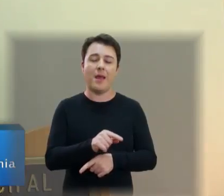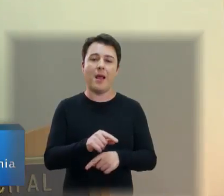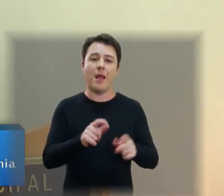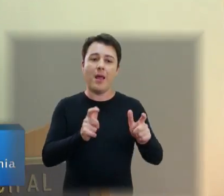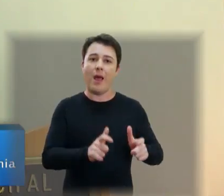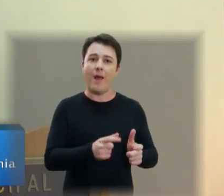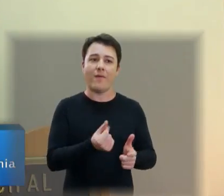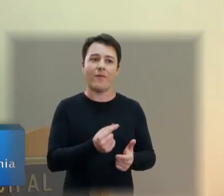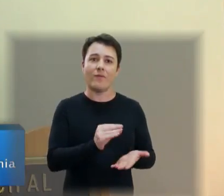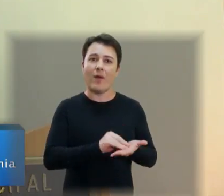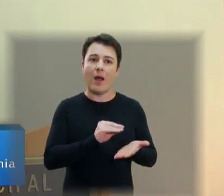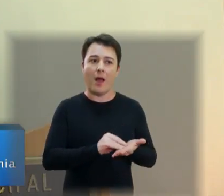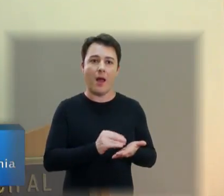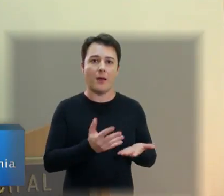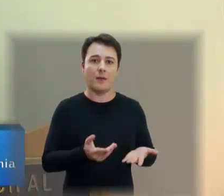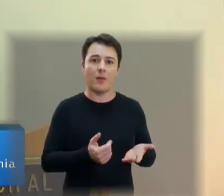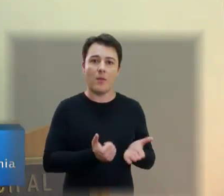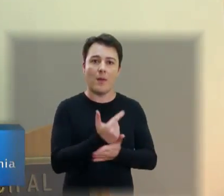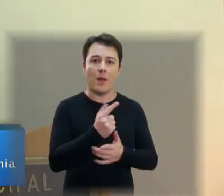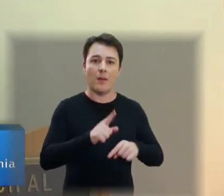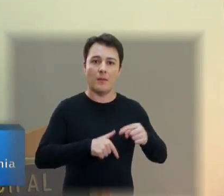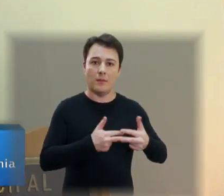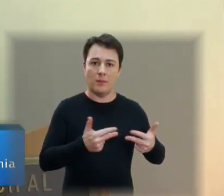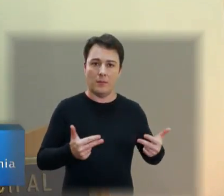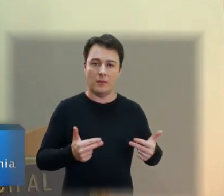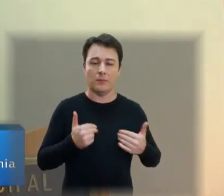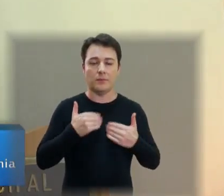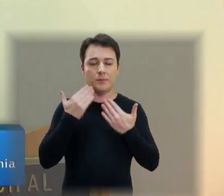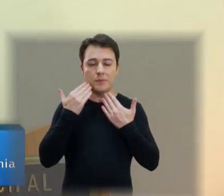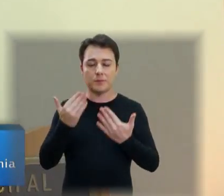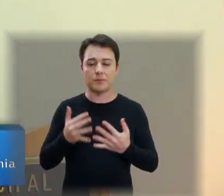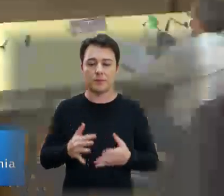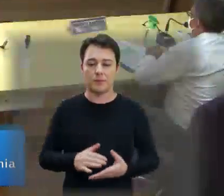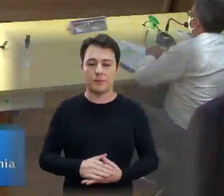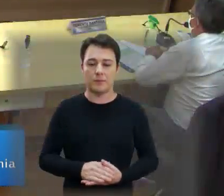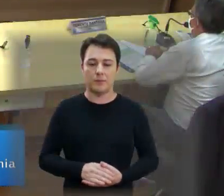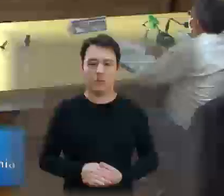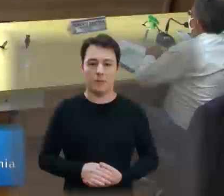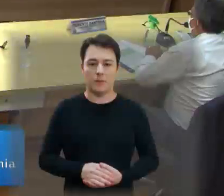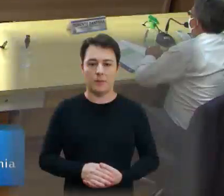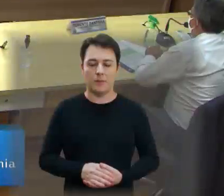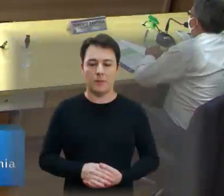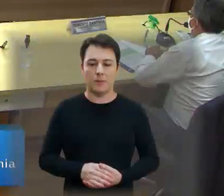para aquisição dos materiais alencados. Muito obrigado.